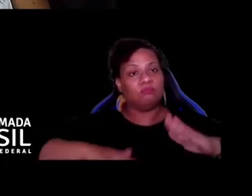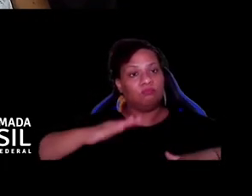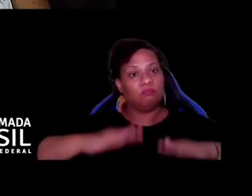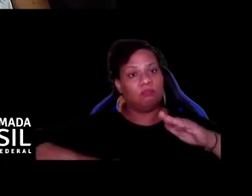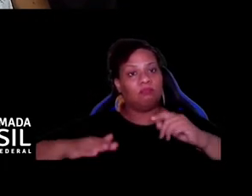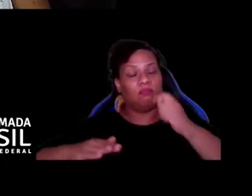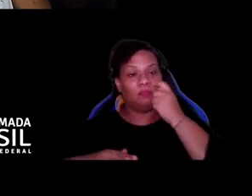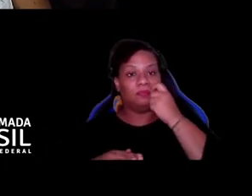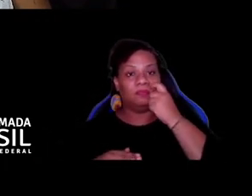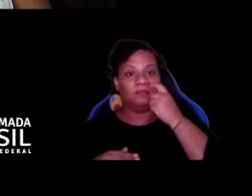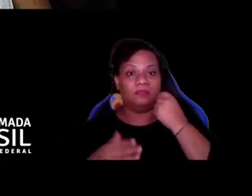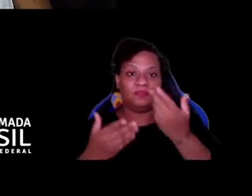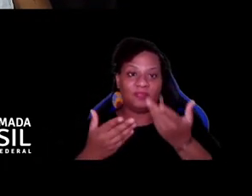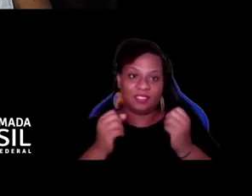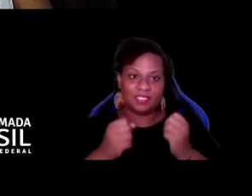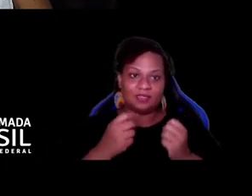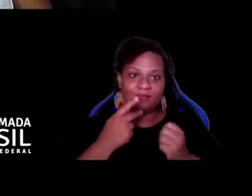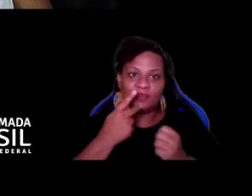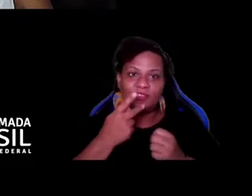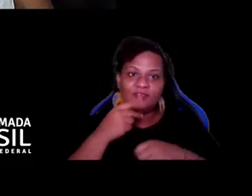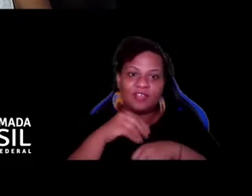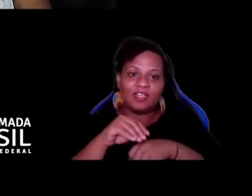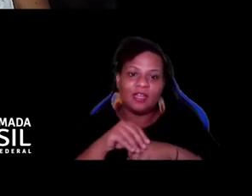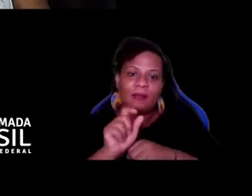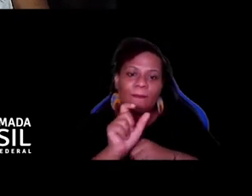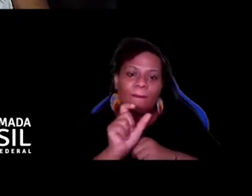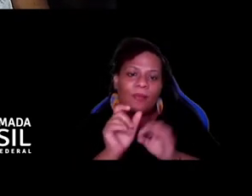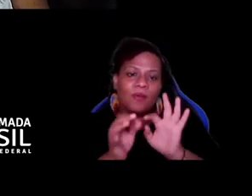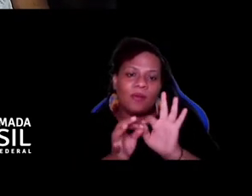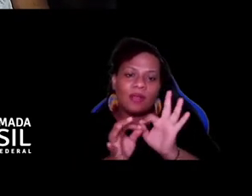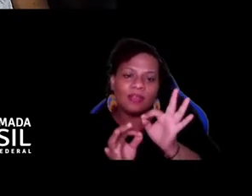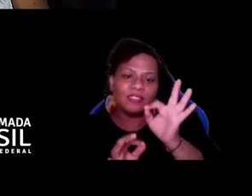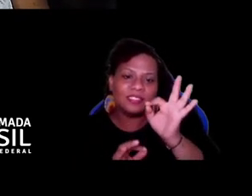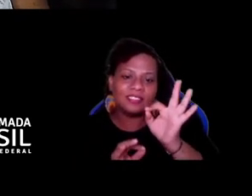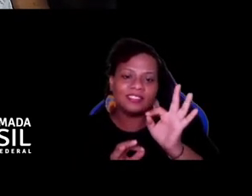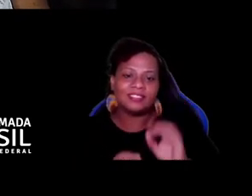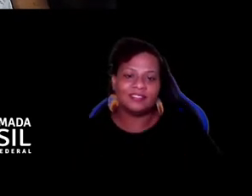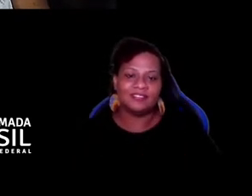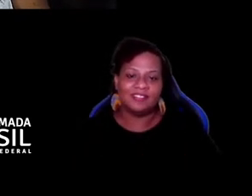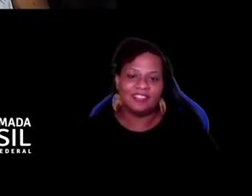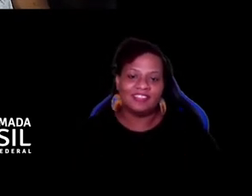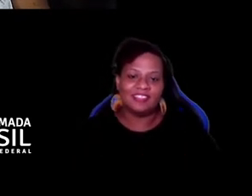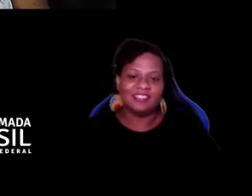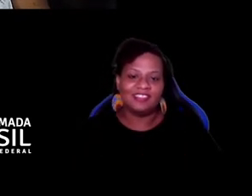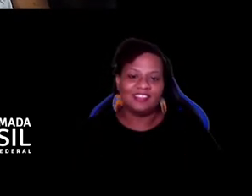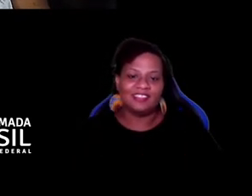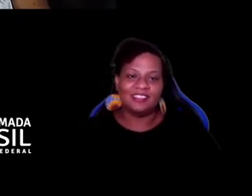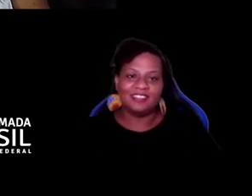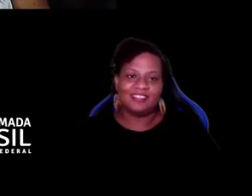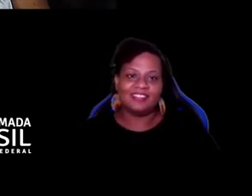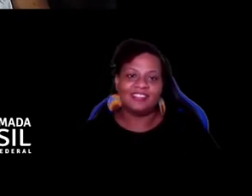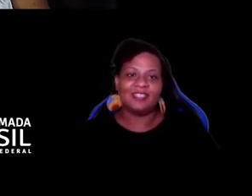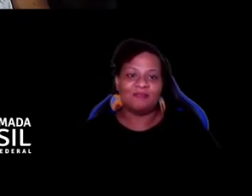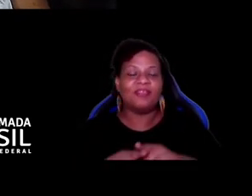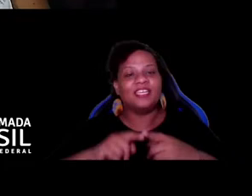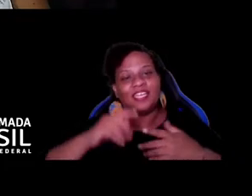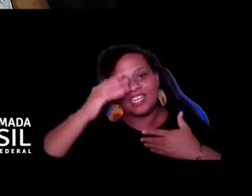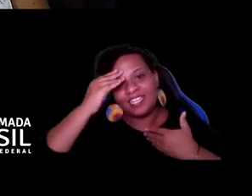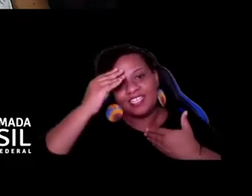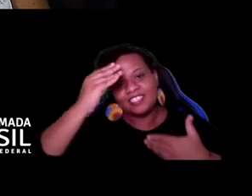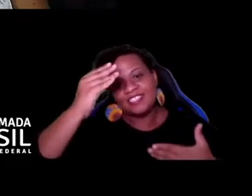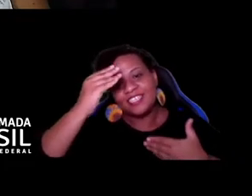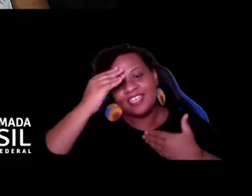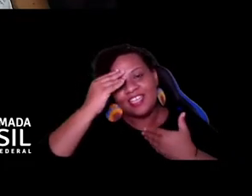tambores. Então, se a mestra puder deixar em poucas palavras essa mensagem aí para as mulheres. E quero te agradecer muito,